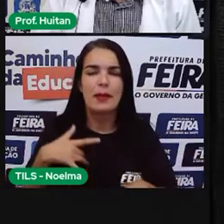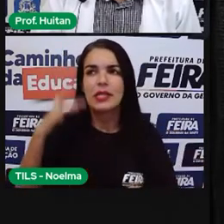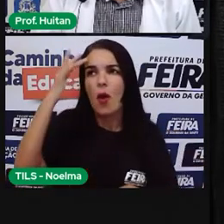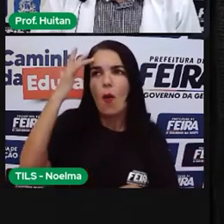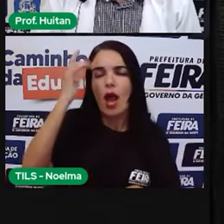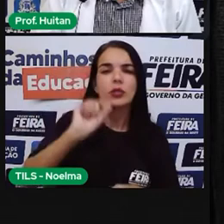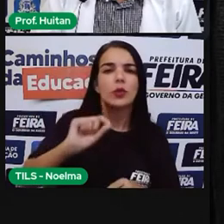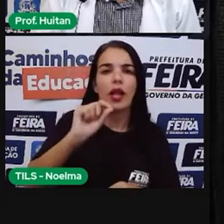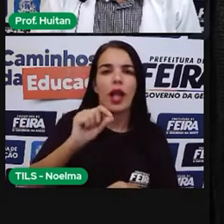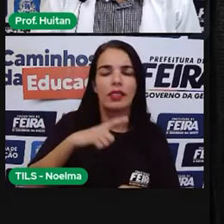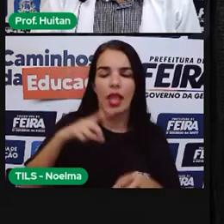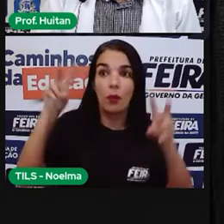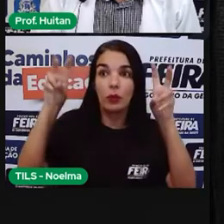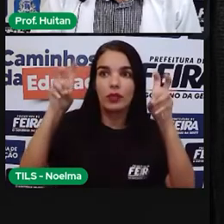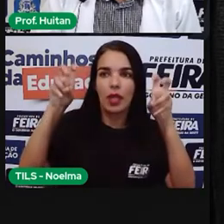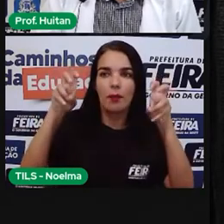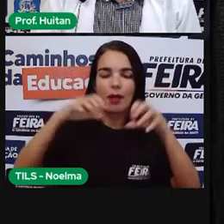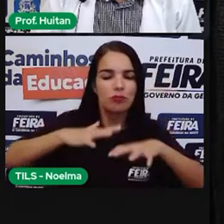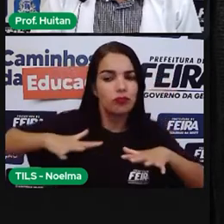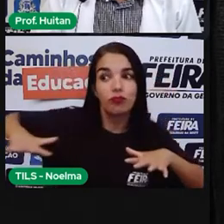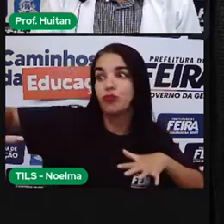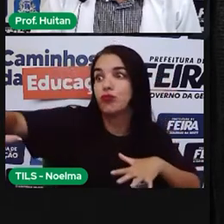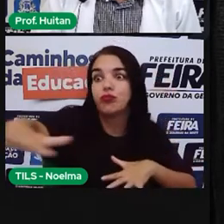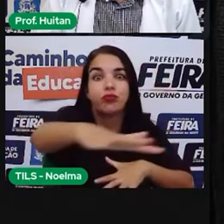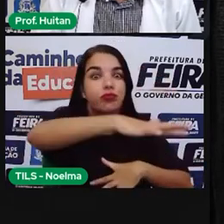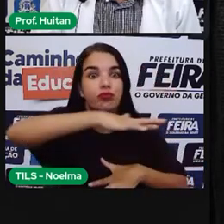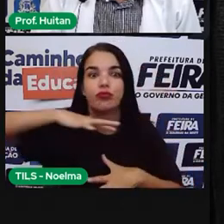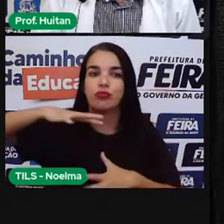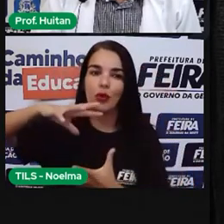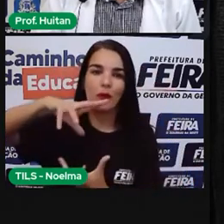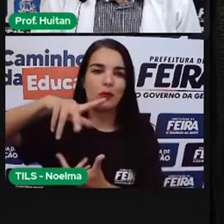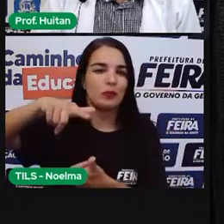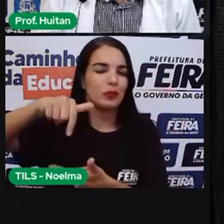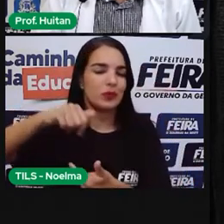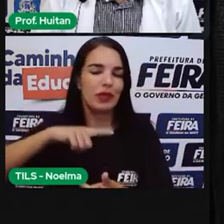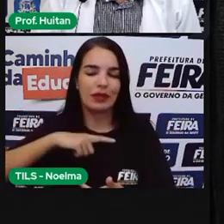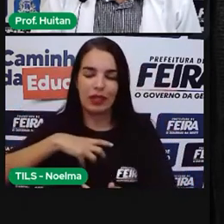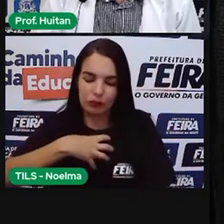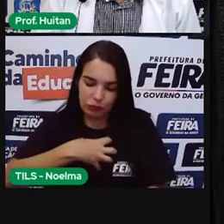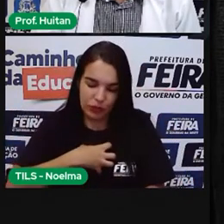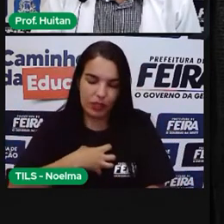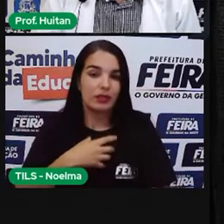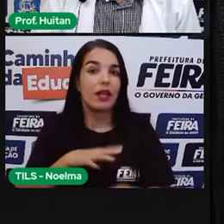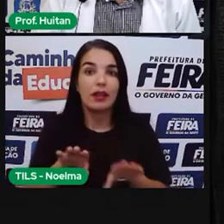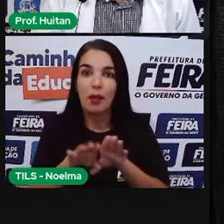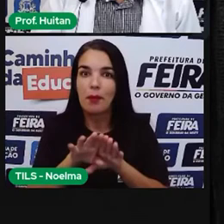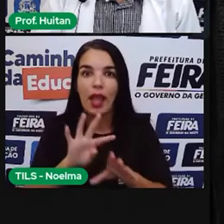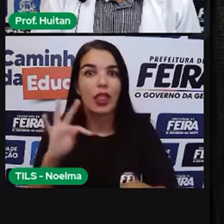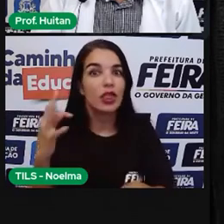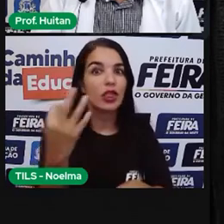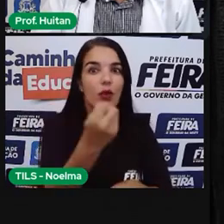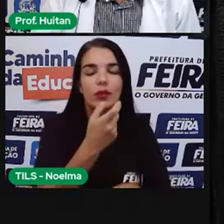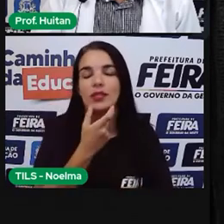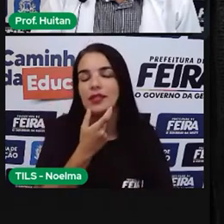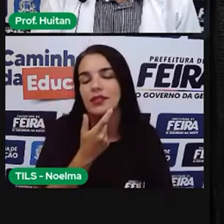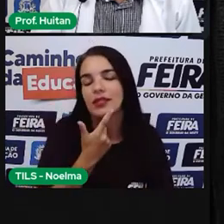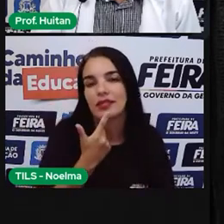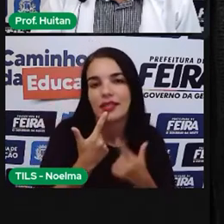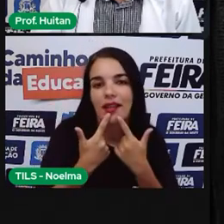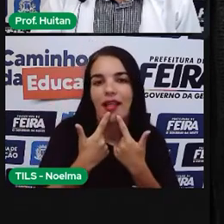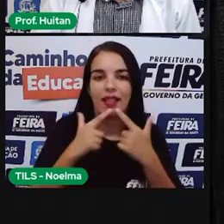universalmente tocado em todos os estilos musicais e em todas as línguas, né? É o